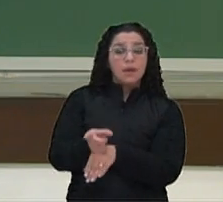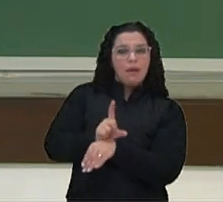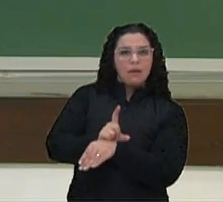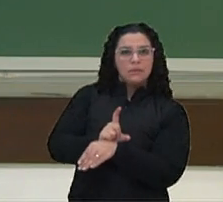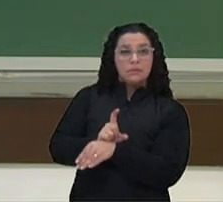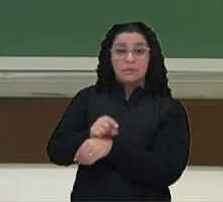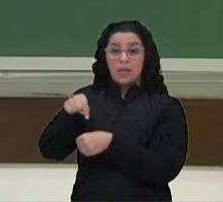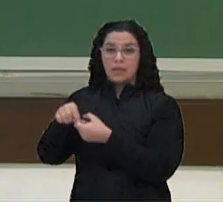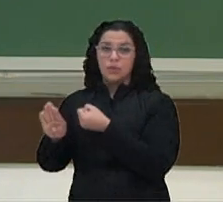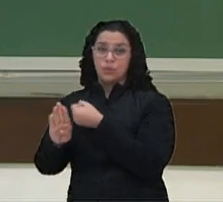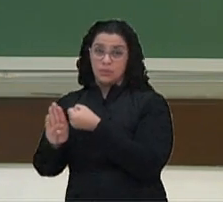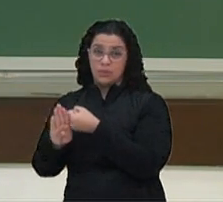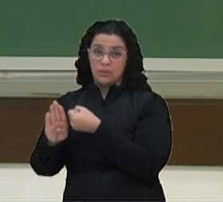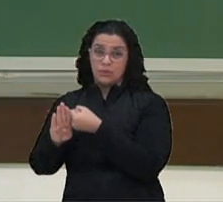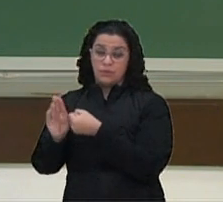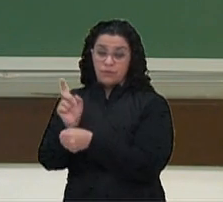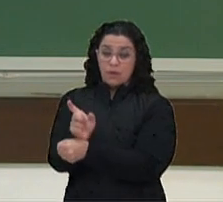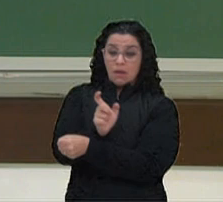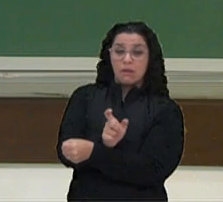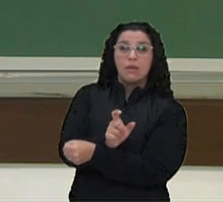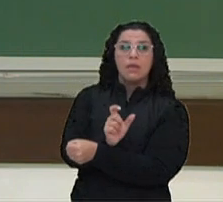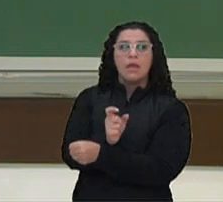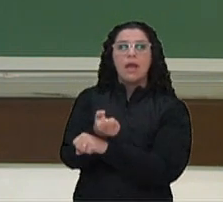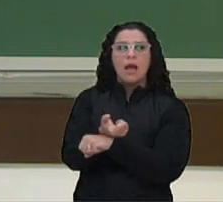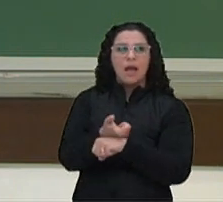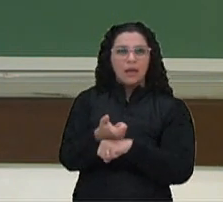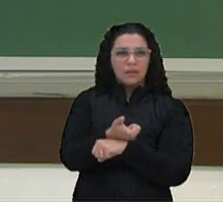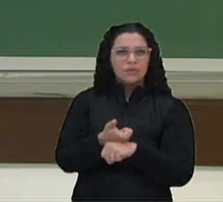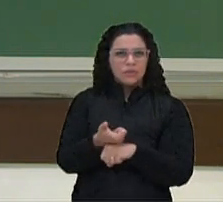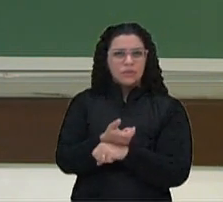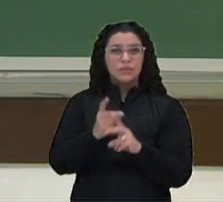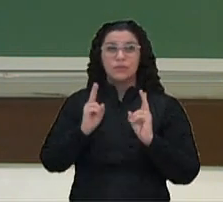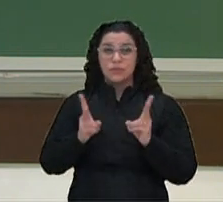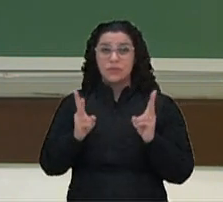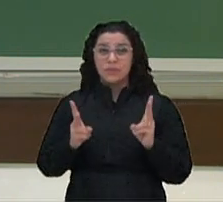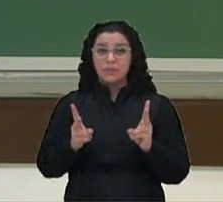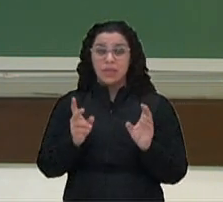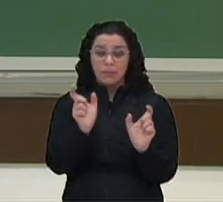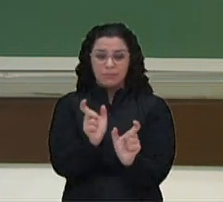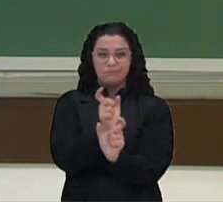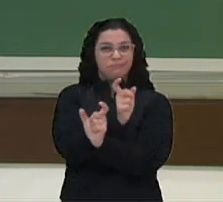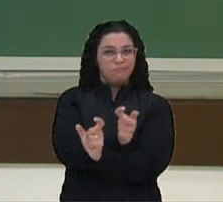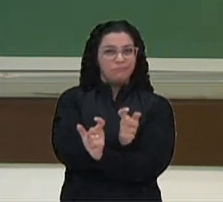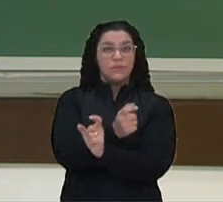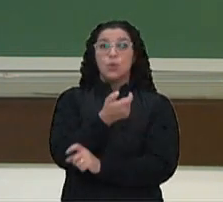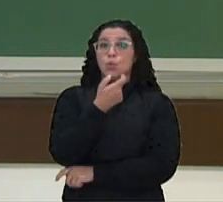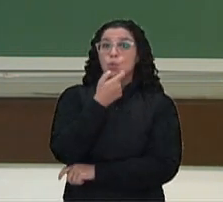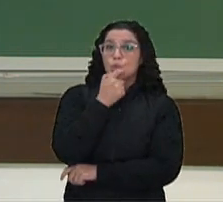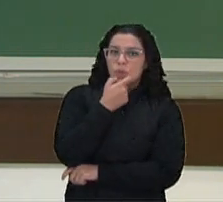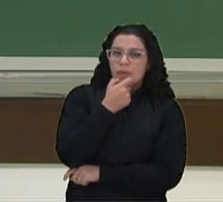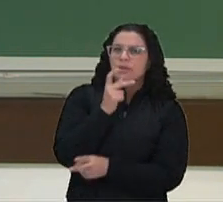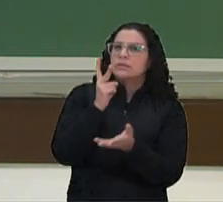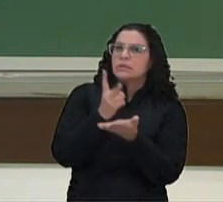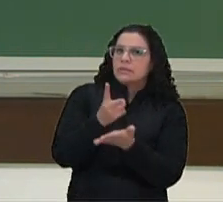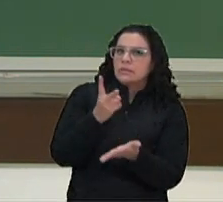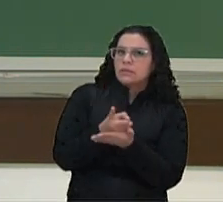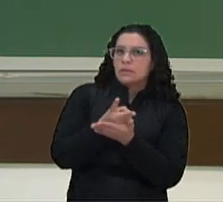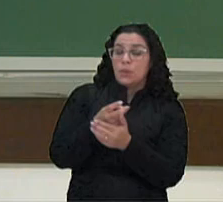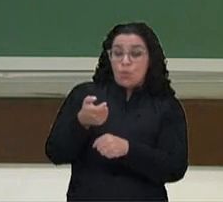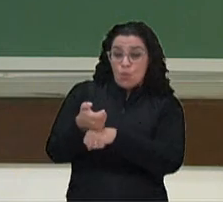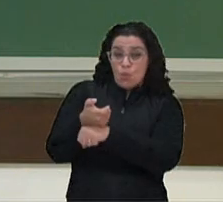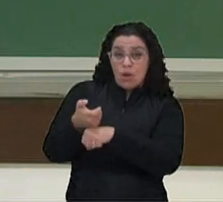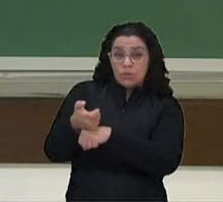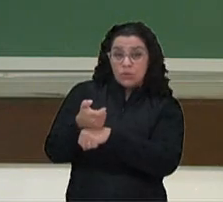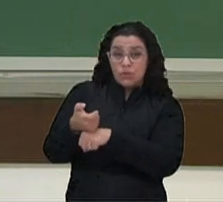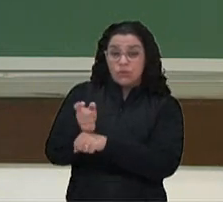substantivo. Essa que é, de fato, a posição do adjetivo na frase. Ele, no inglês, ele vem antes